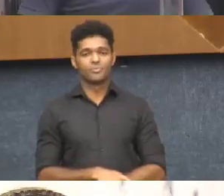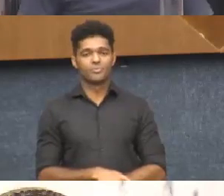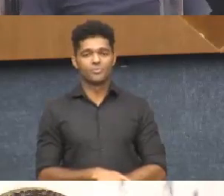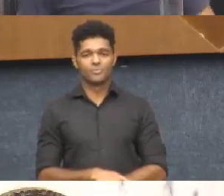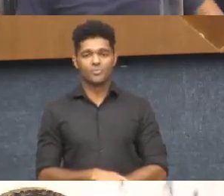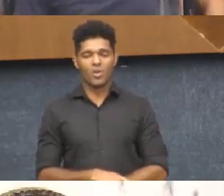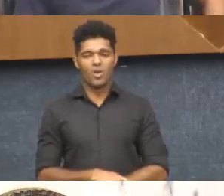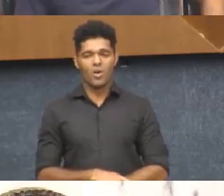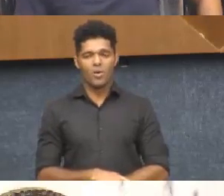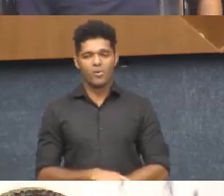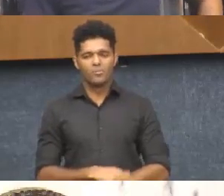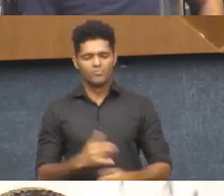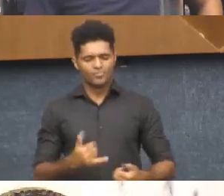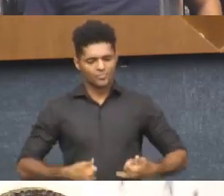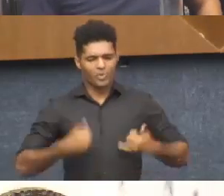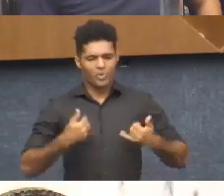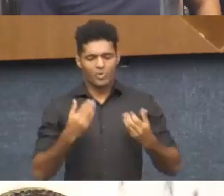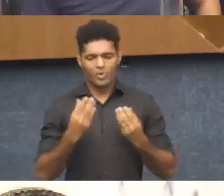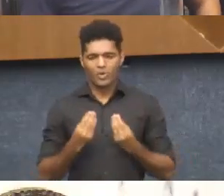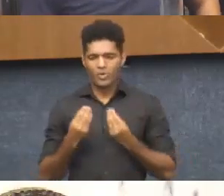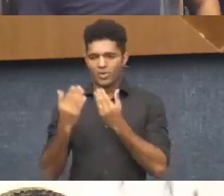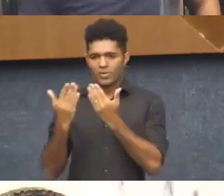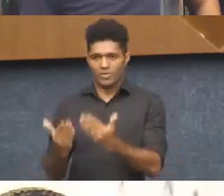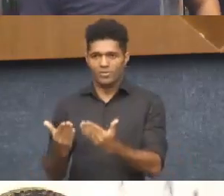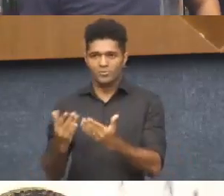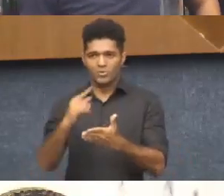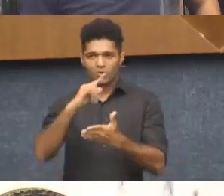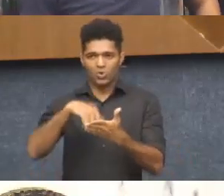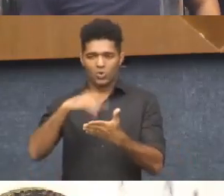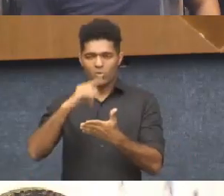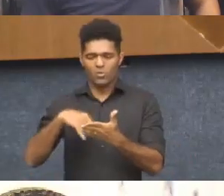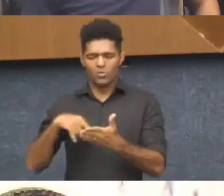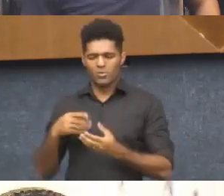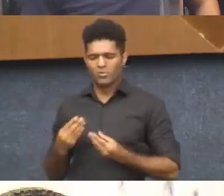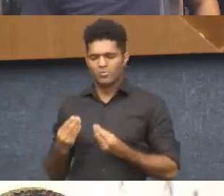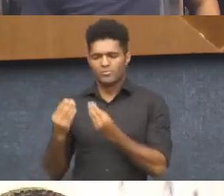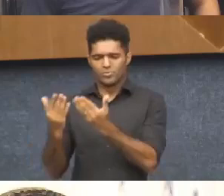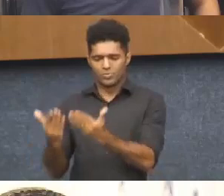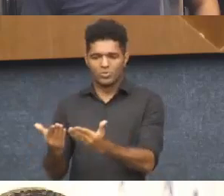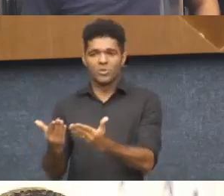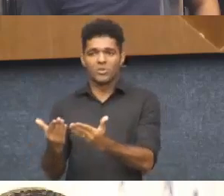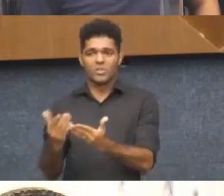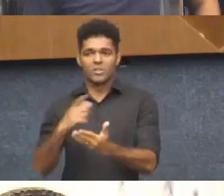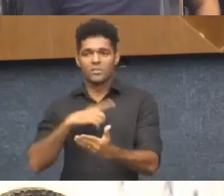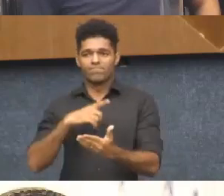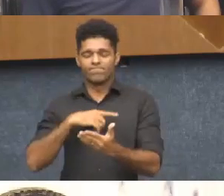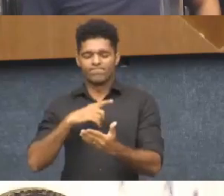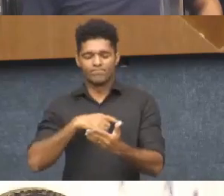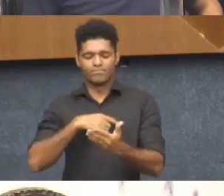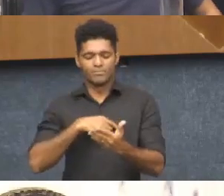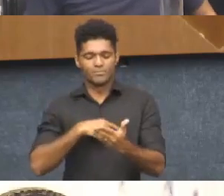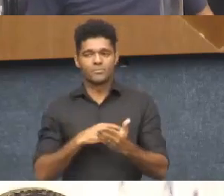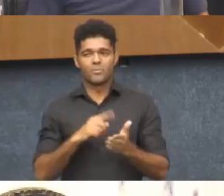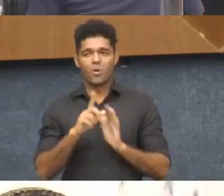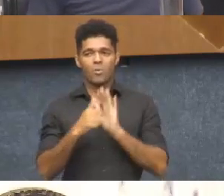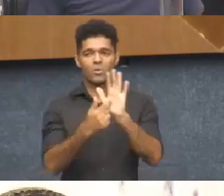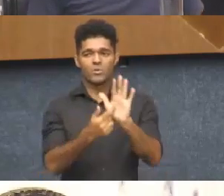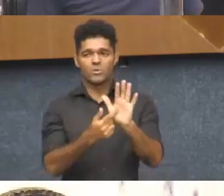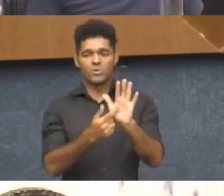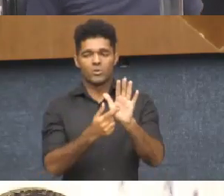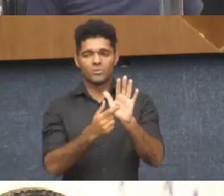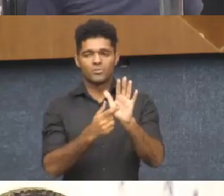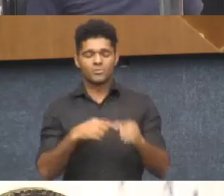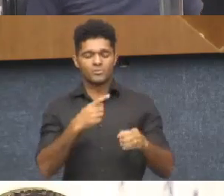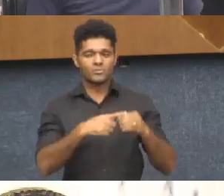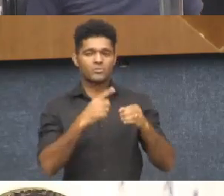É com muito orgulho que eu entrego esse título de cidadão honorário, Paulo, para você. Ele tem os seguintes dizeres: Município de